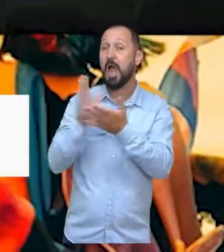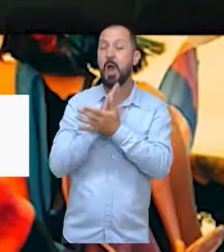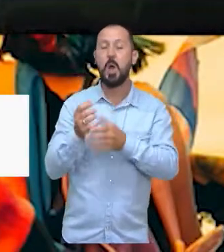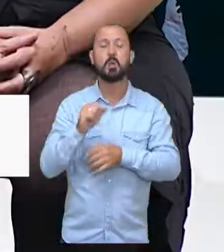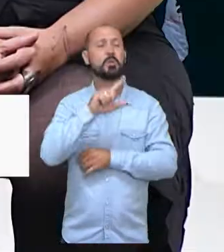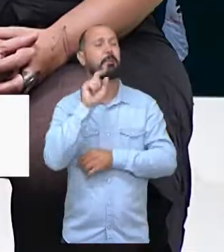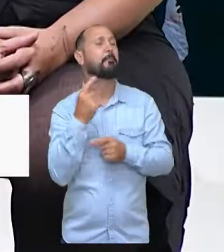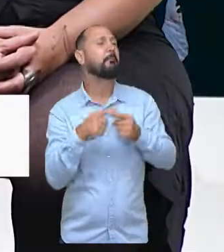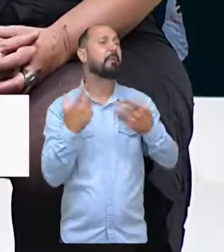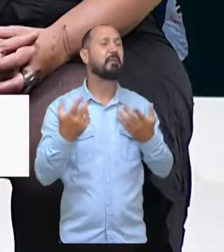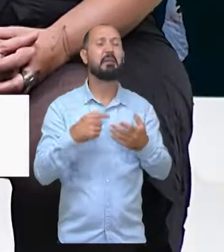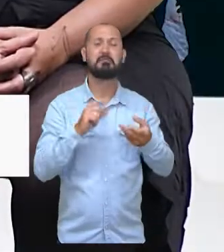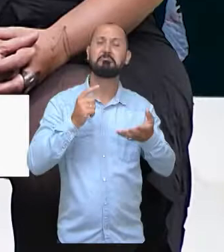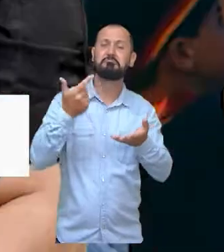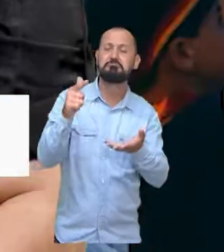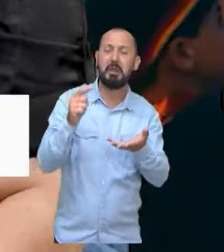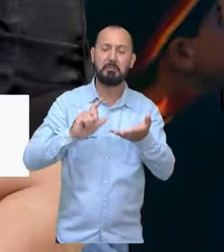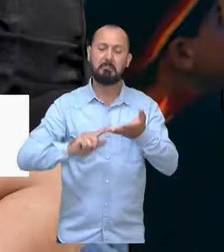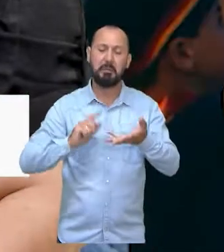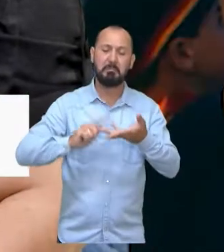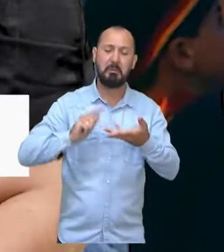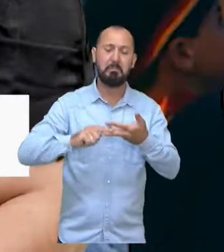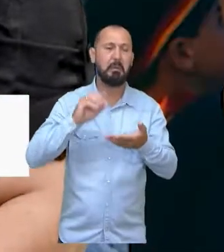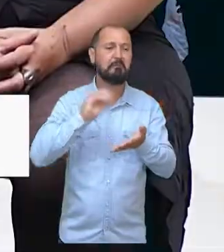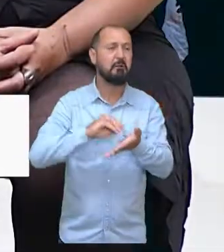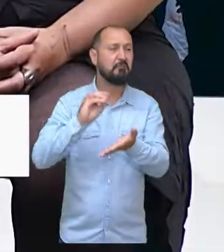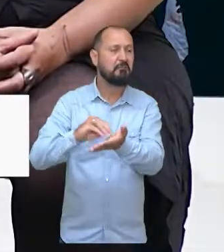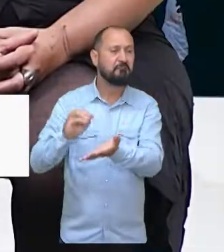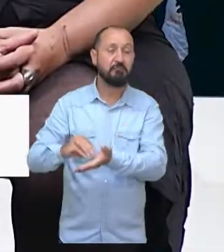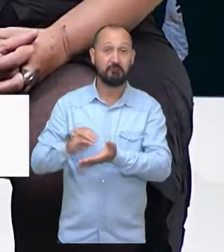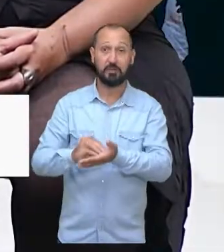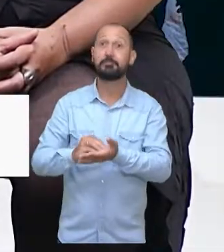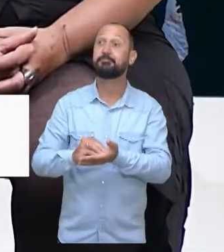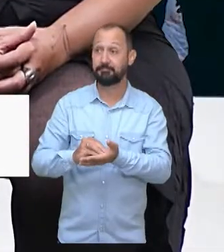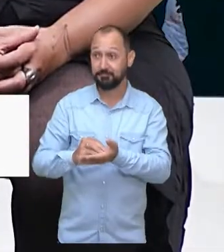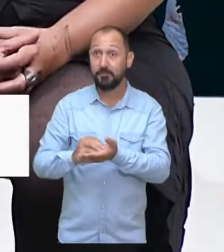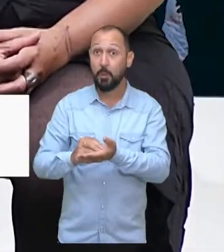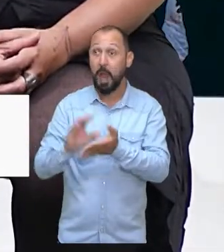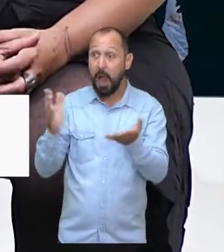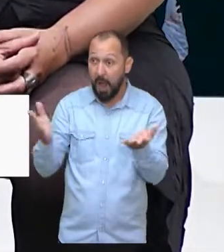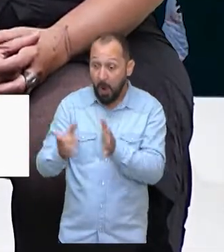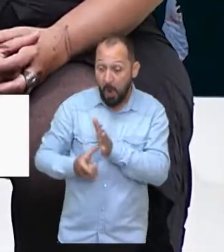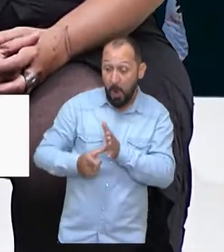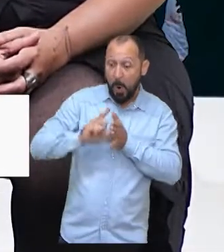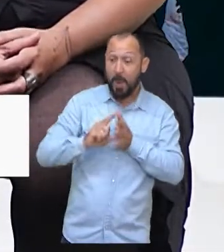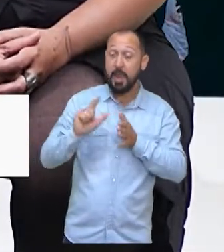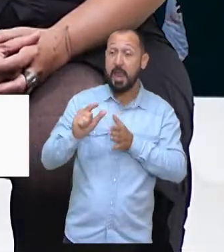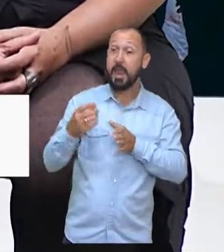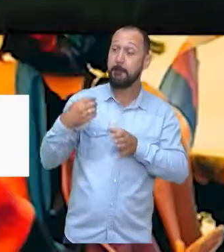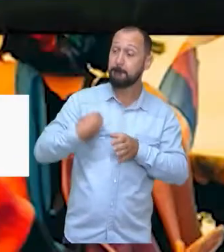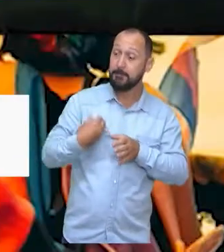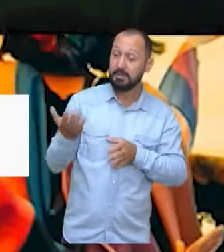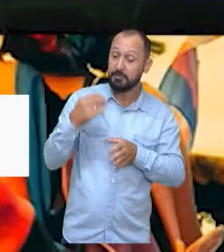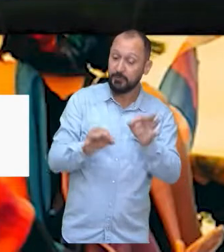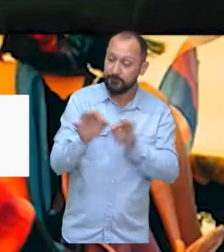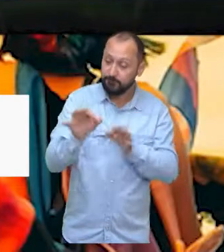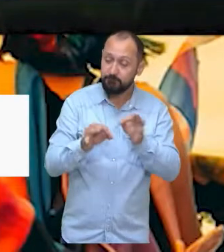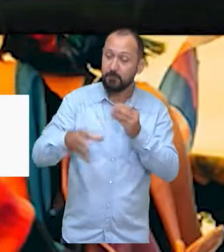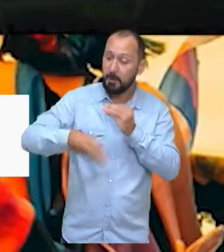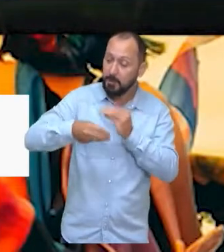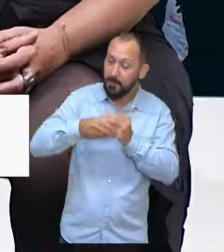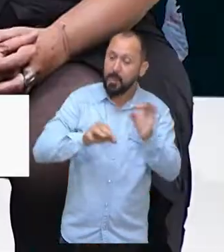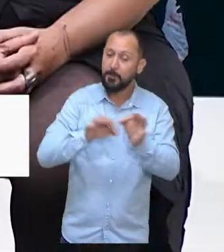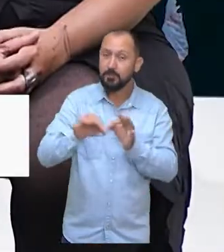muitos questionam por que não tem isso, por que não tem aquilo, Exato. né? Este é o momento, né, da participação dessa